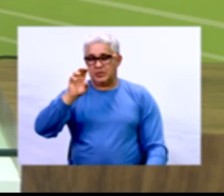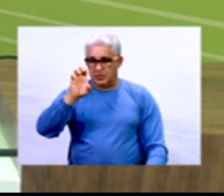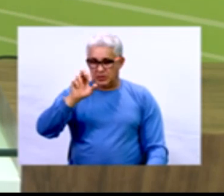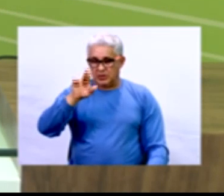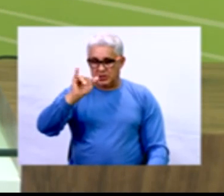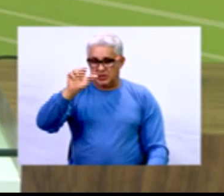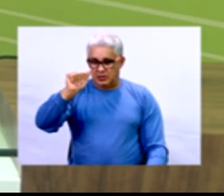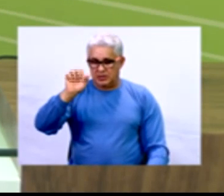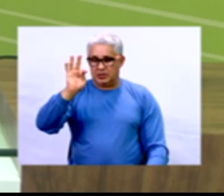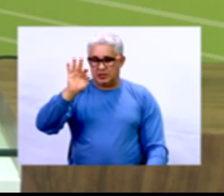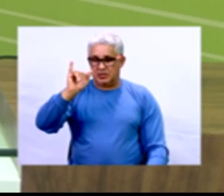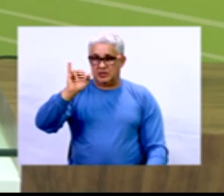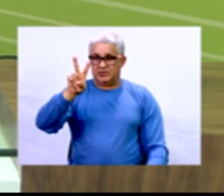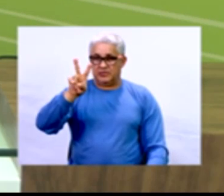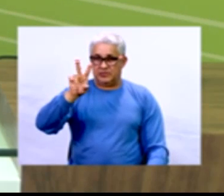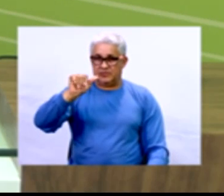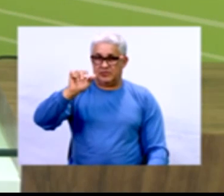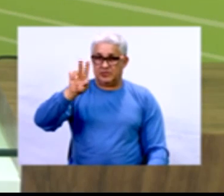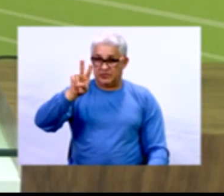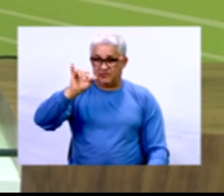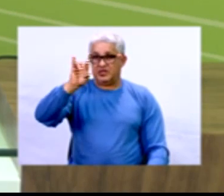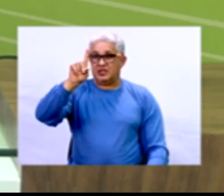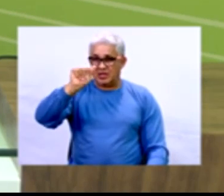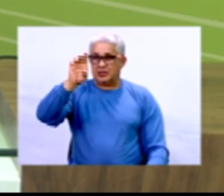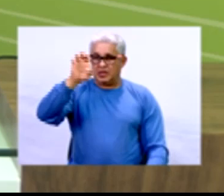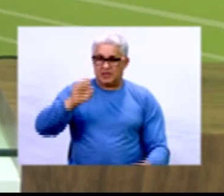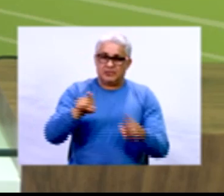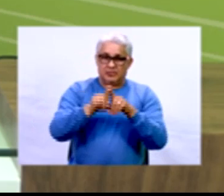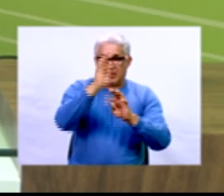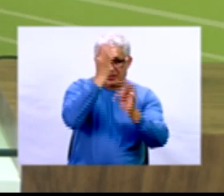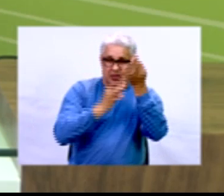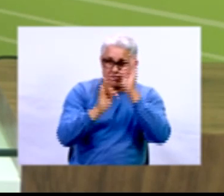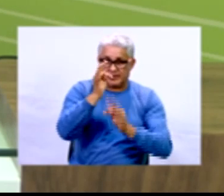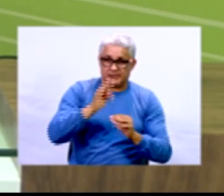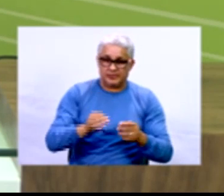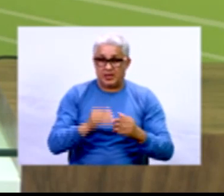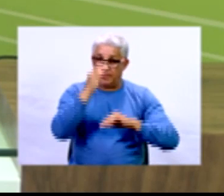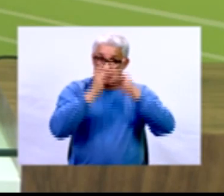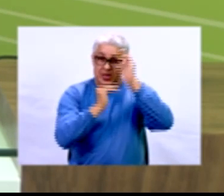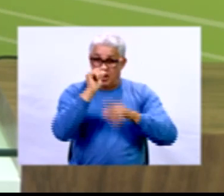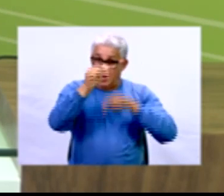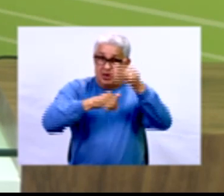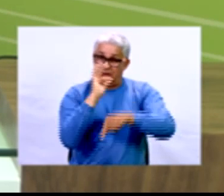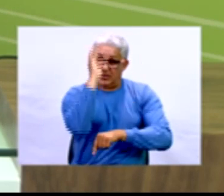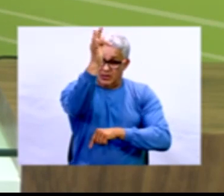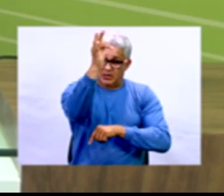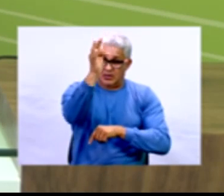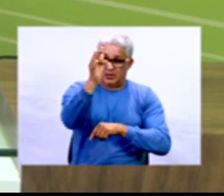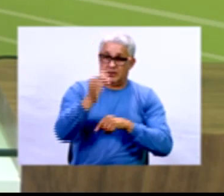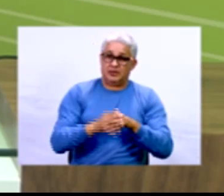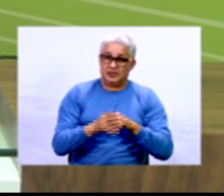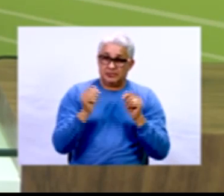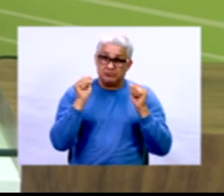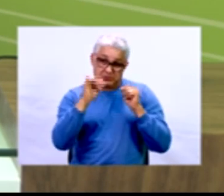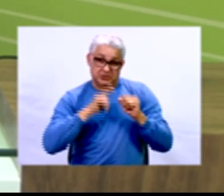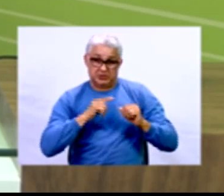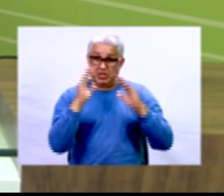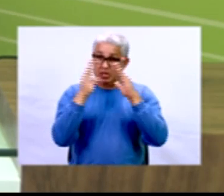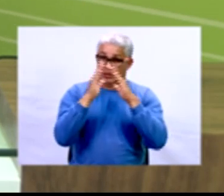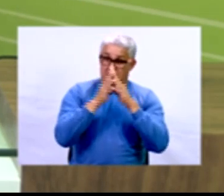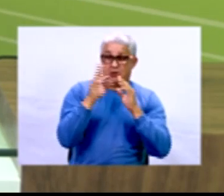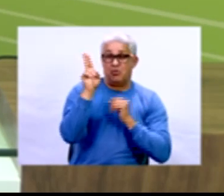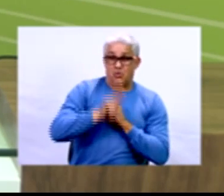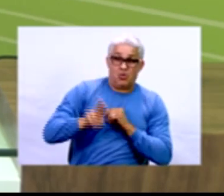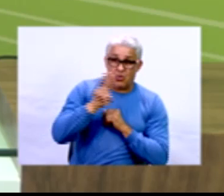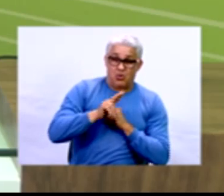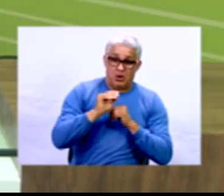de frisar aqui o seguinte: o profissional que vai trabalhar com esse tipo de recurso, se a gente está em casa, se a gente usa